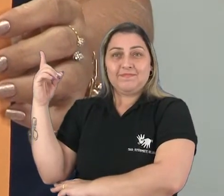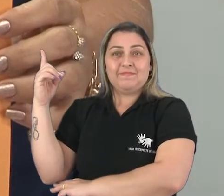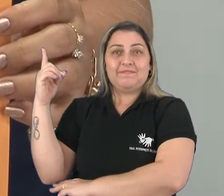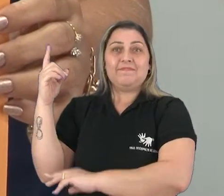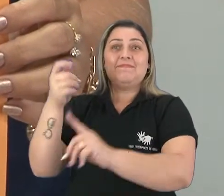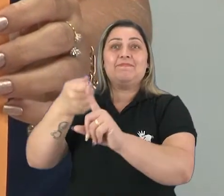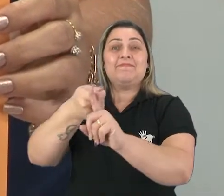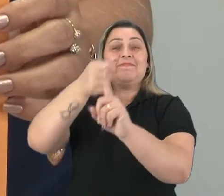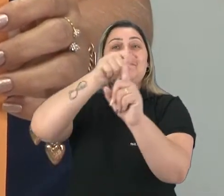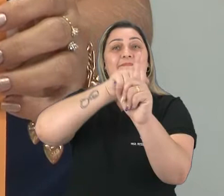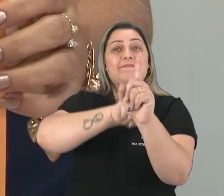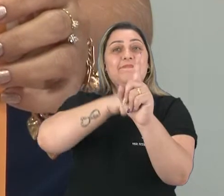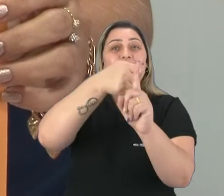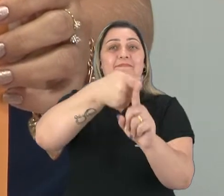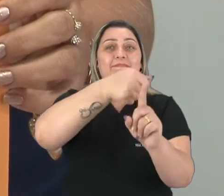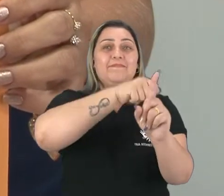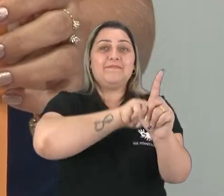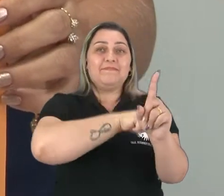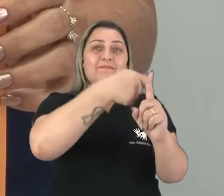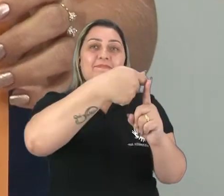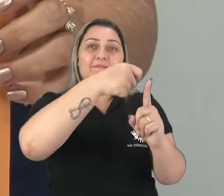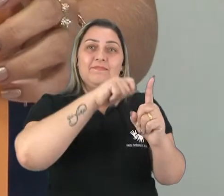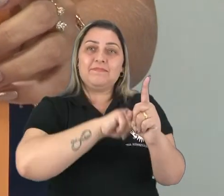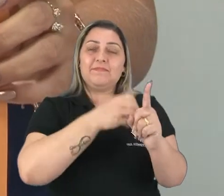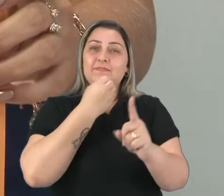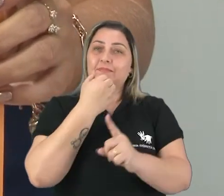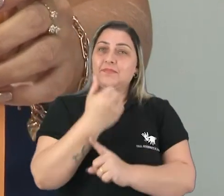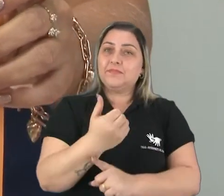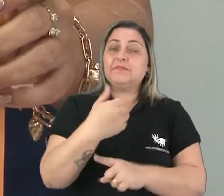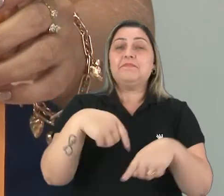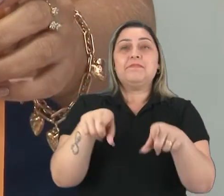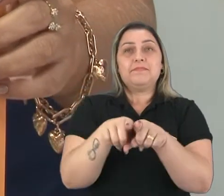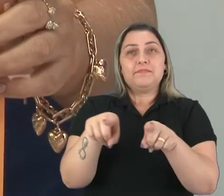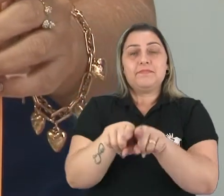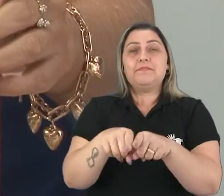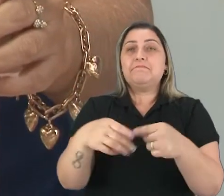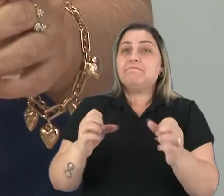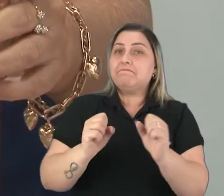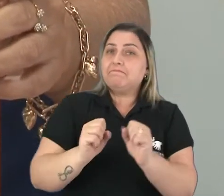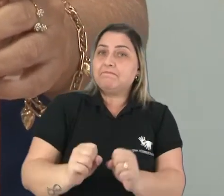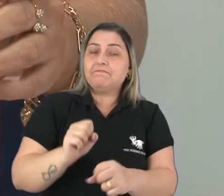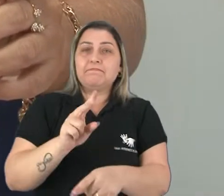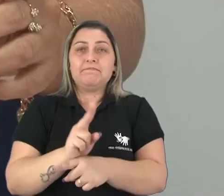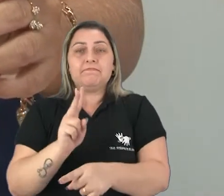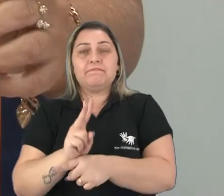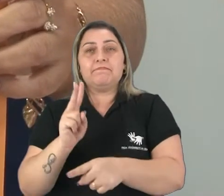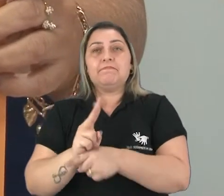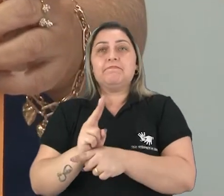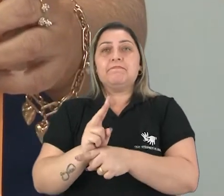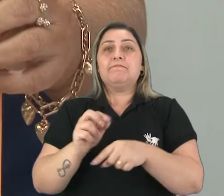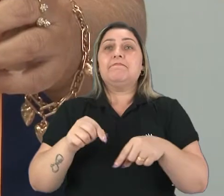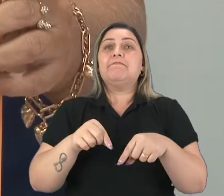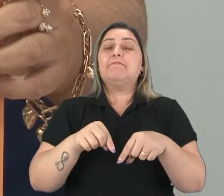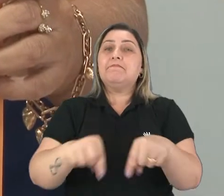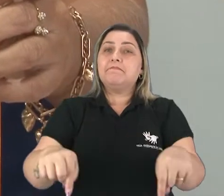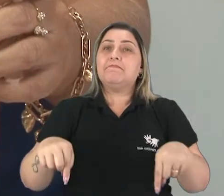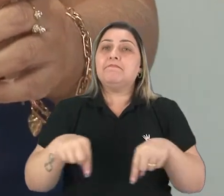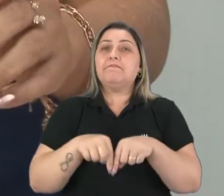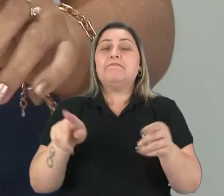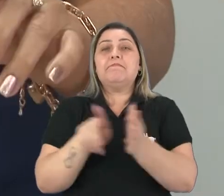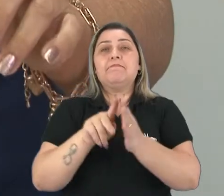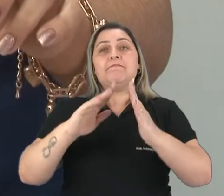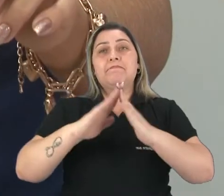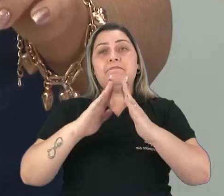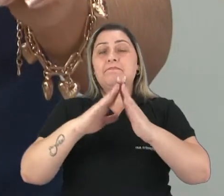a bananeira. Muito bem. A bananeira também pode ser cultivada no quintal de sua